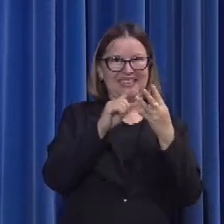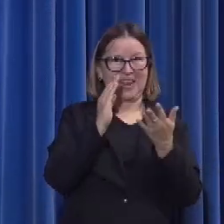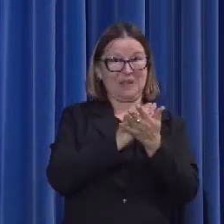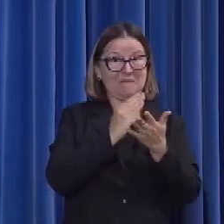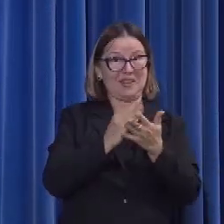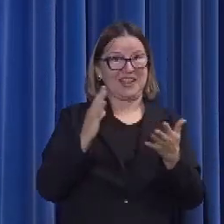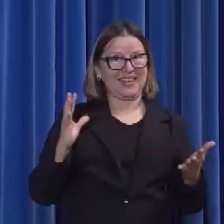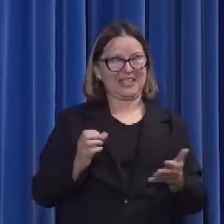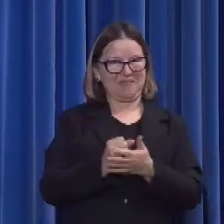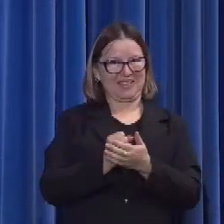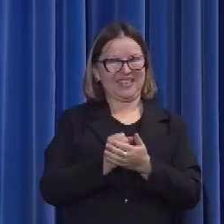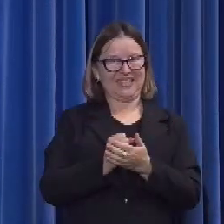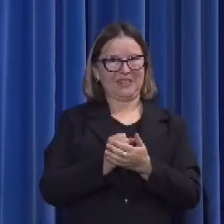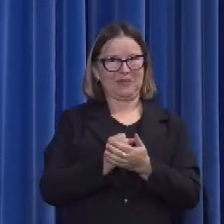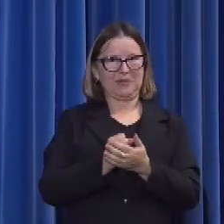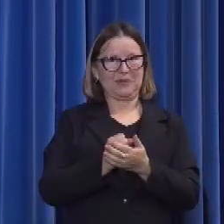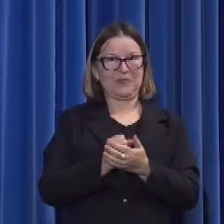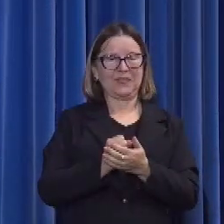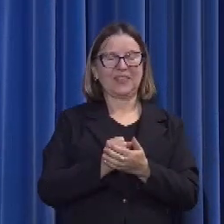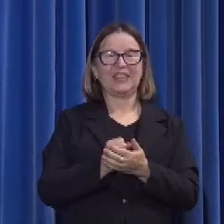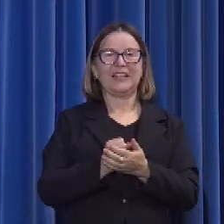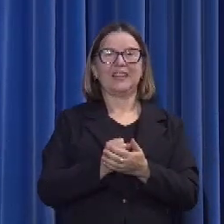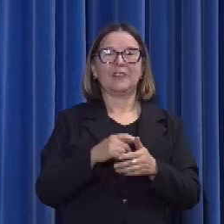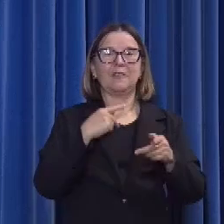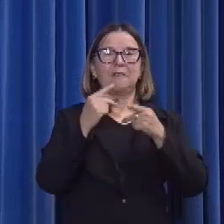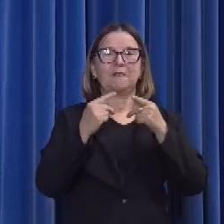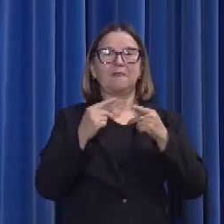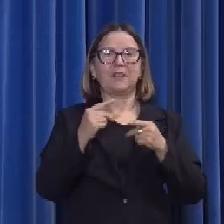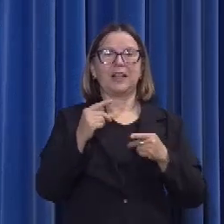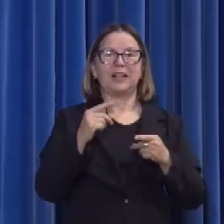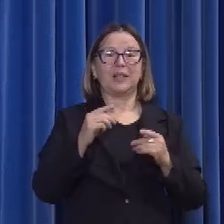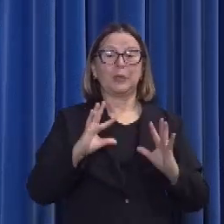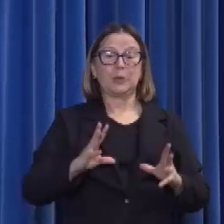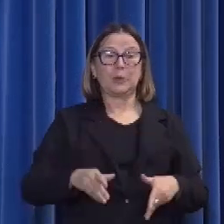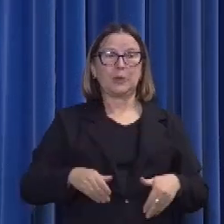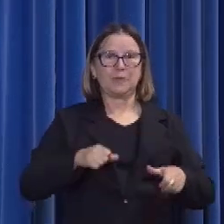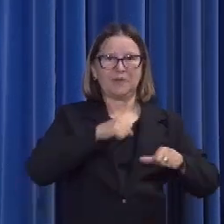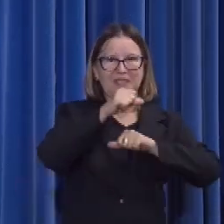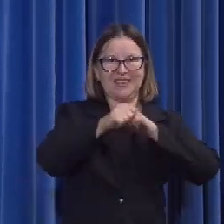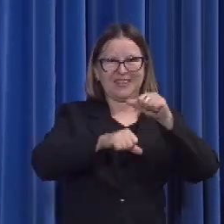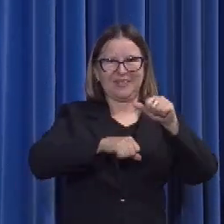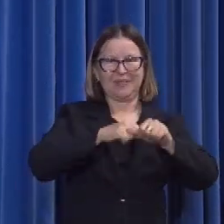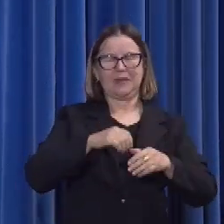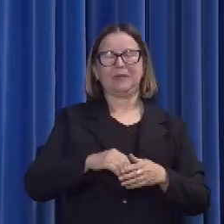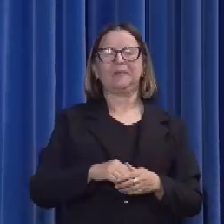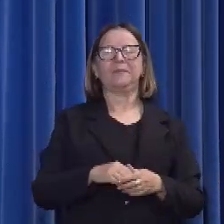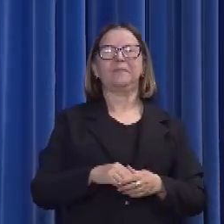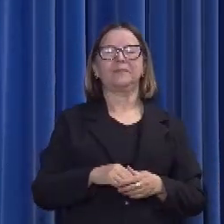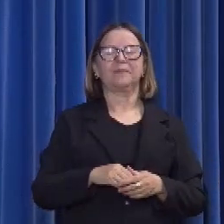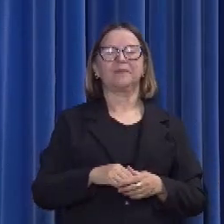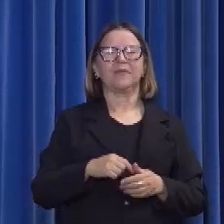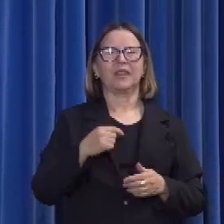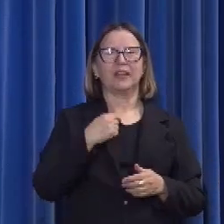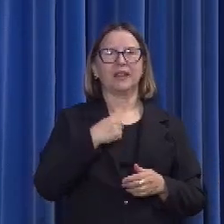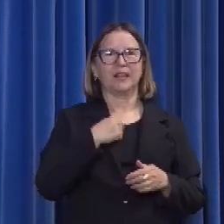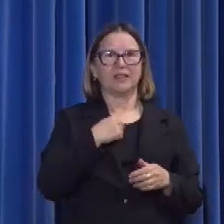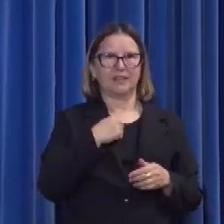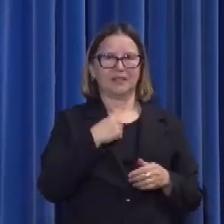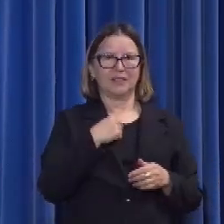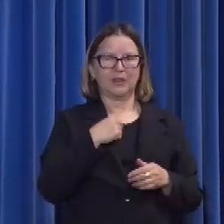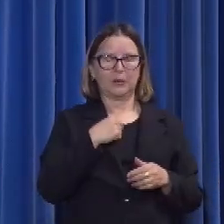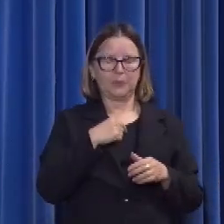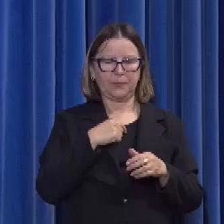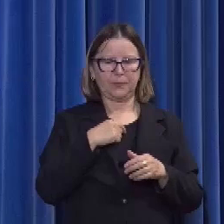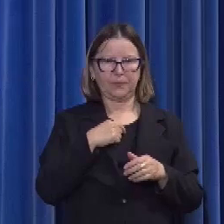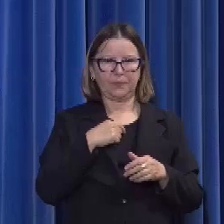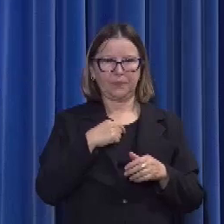onde eu vou receber um novo corpo. Já estávamos falando lá do nosso irmão, que aqui ele estava de cadeira de roda, mas